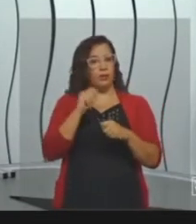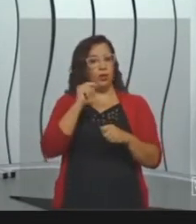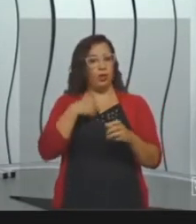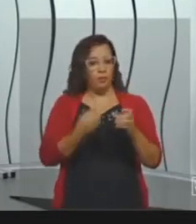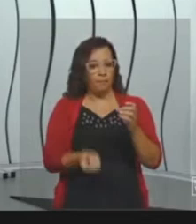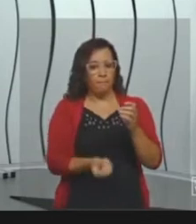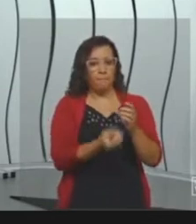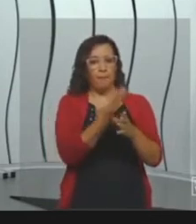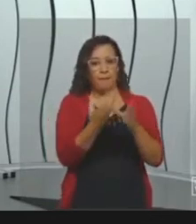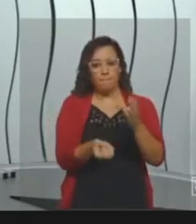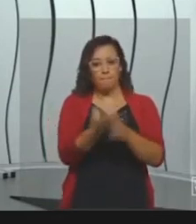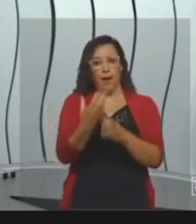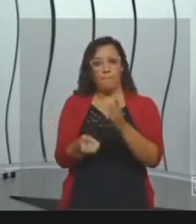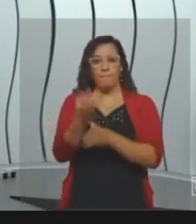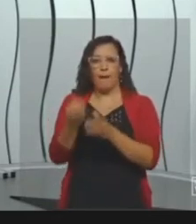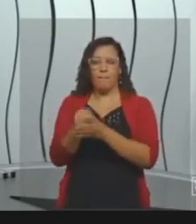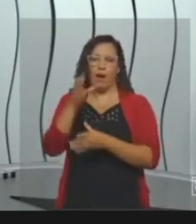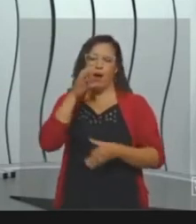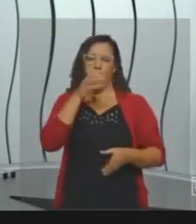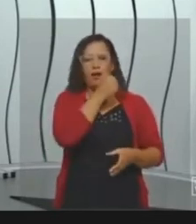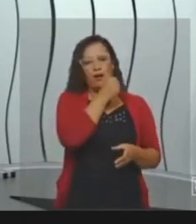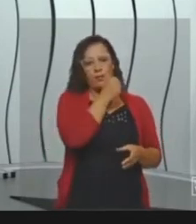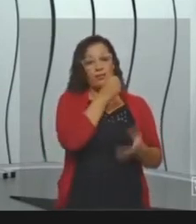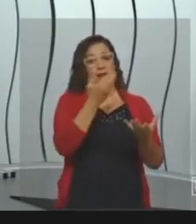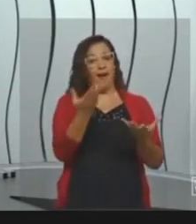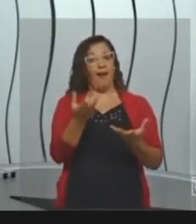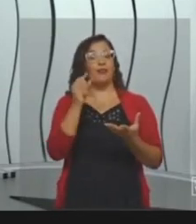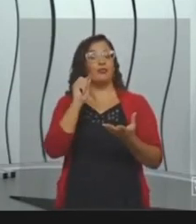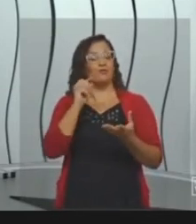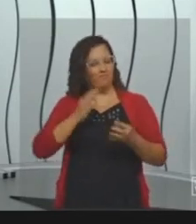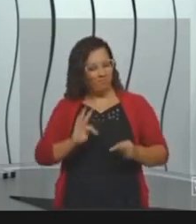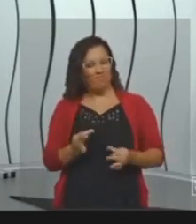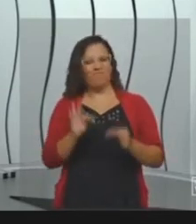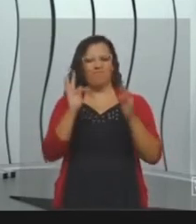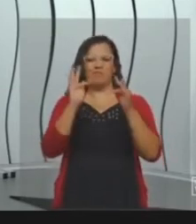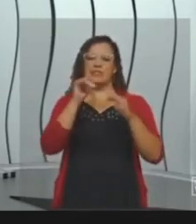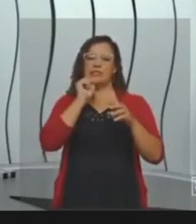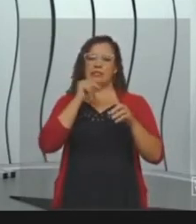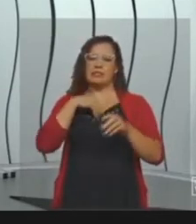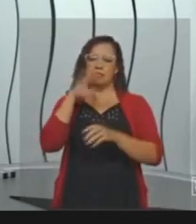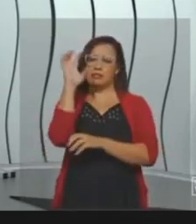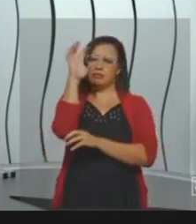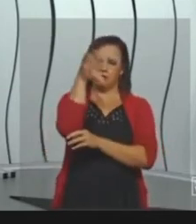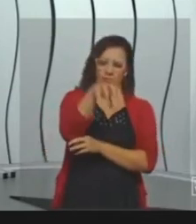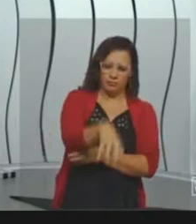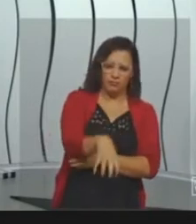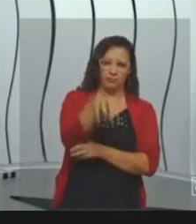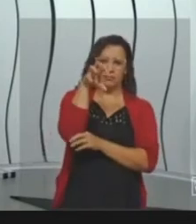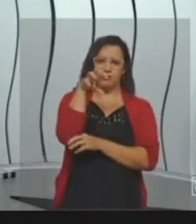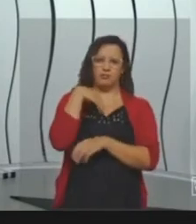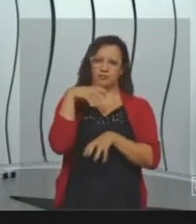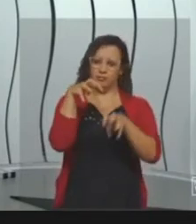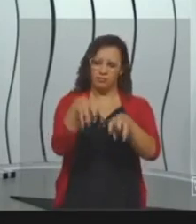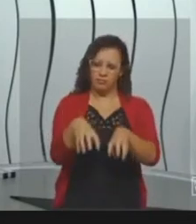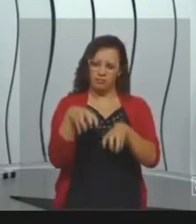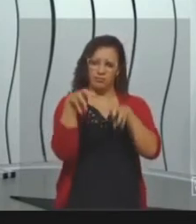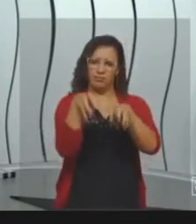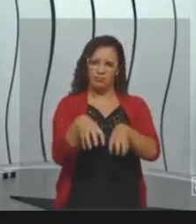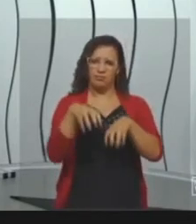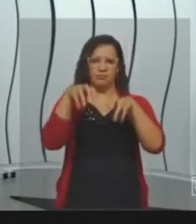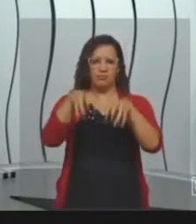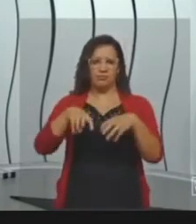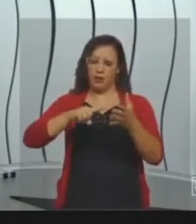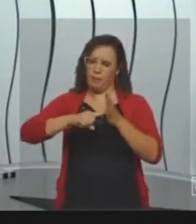produção eficiente. E daí entra a tecnologia, com tratores, com arados puxados por